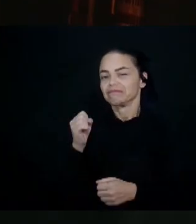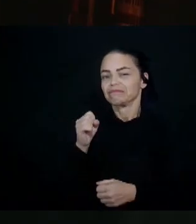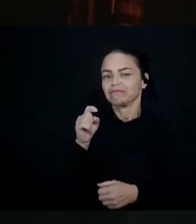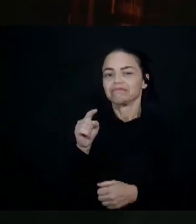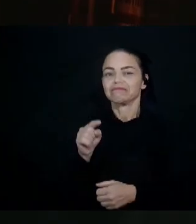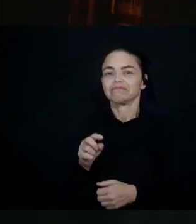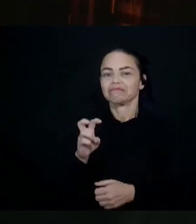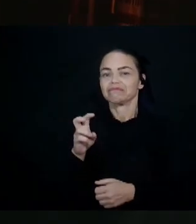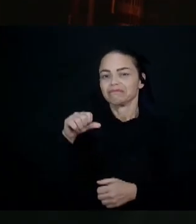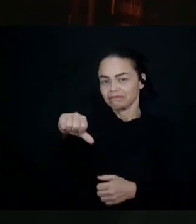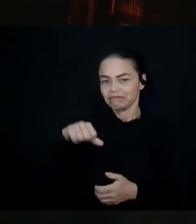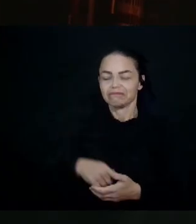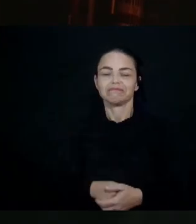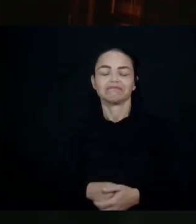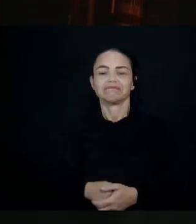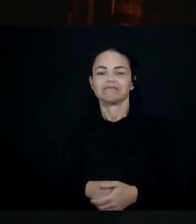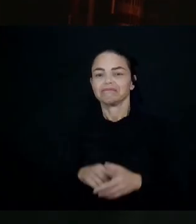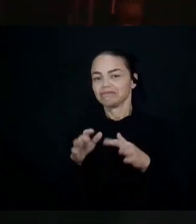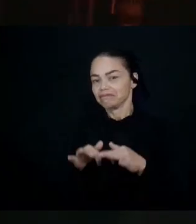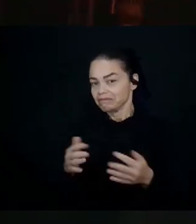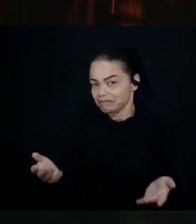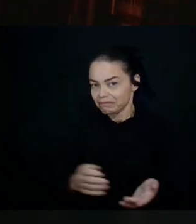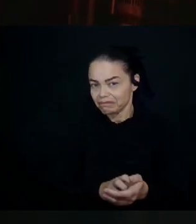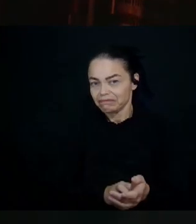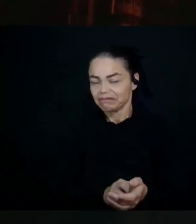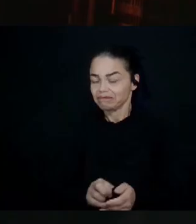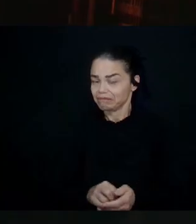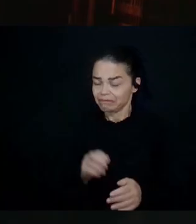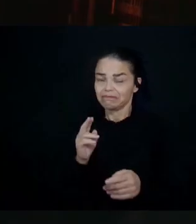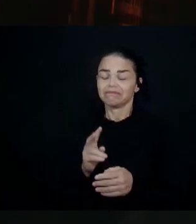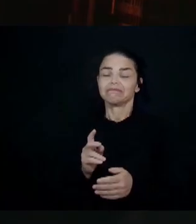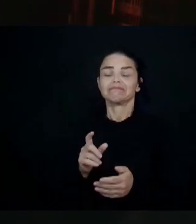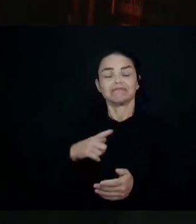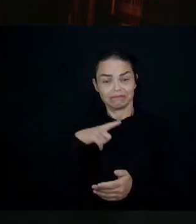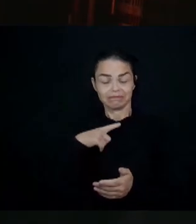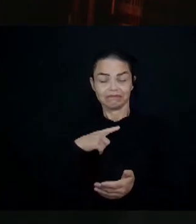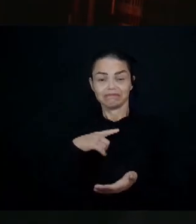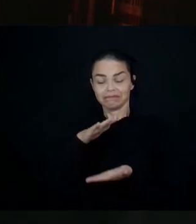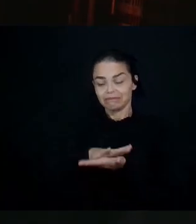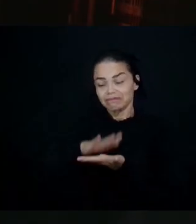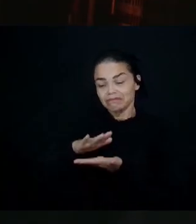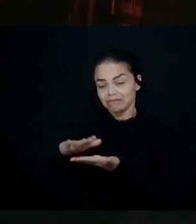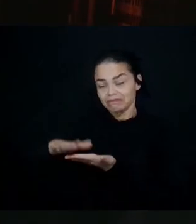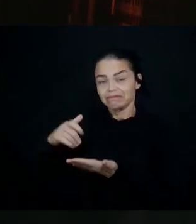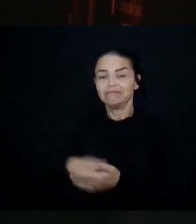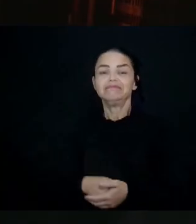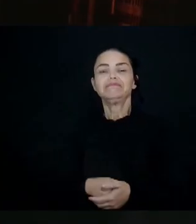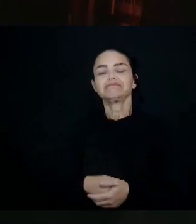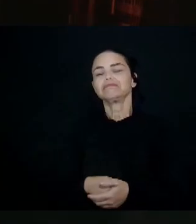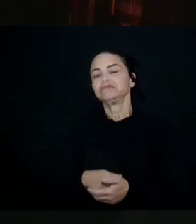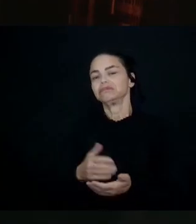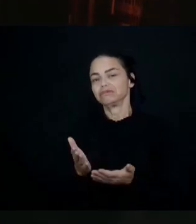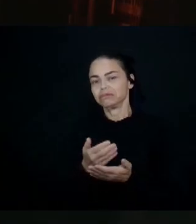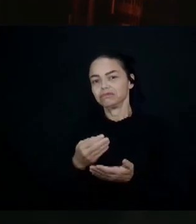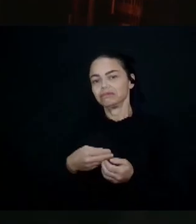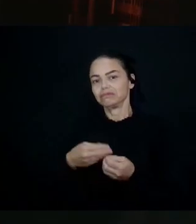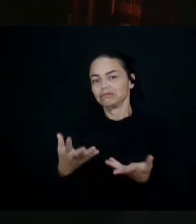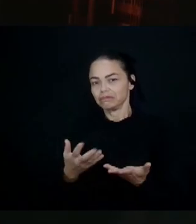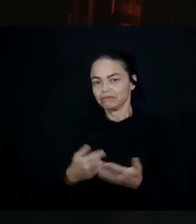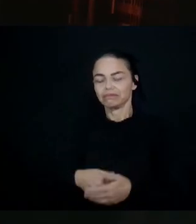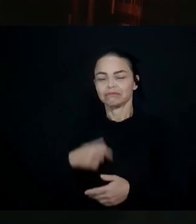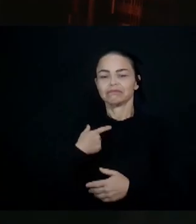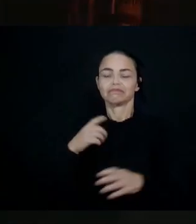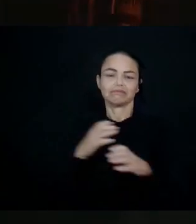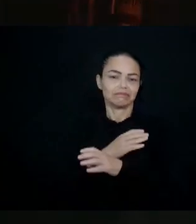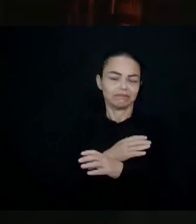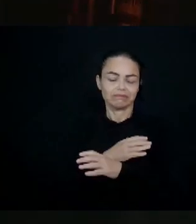assim, ó, no final das contas, colecionar as figurinhas sobre mais do que completar as